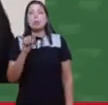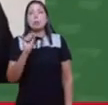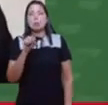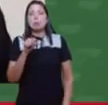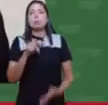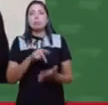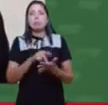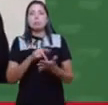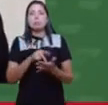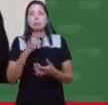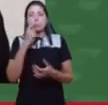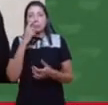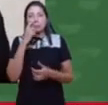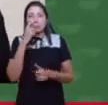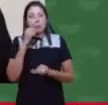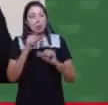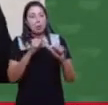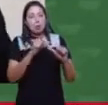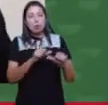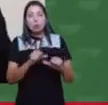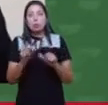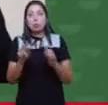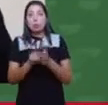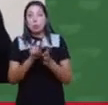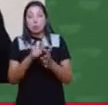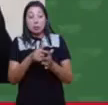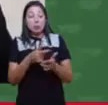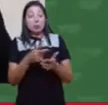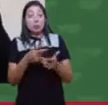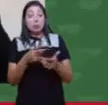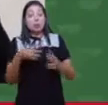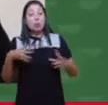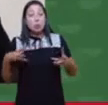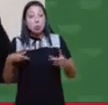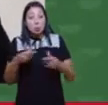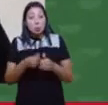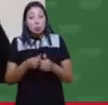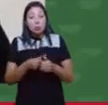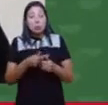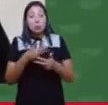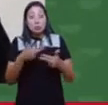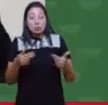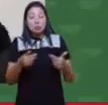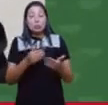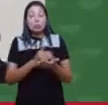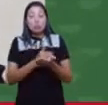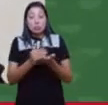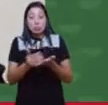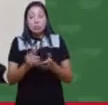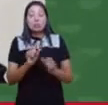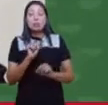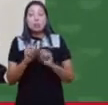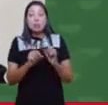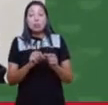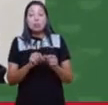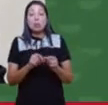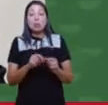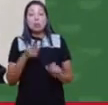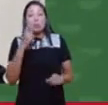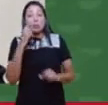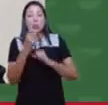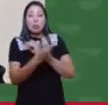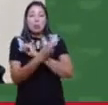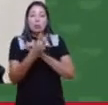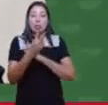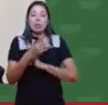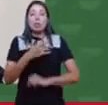escolheu virar sócio do vírus. Ele boicotou todas as medidas desde o início que visavam proteger a